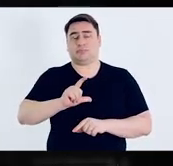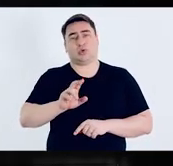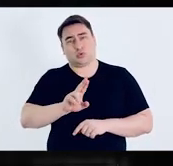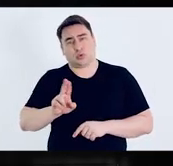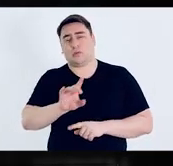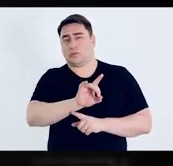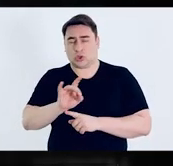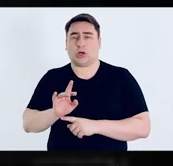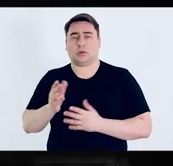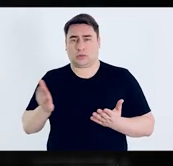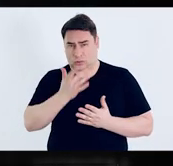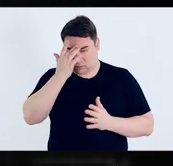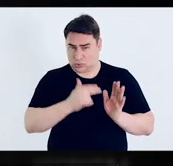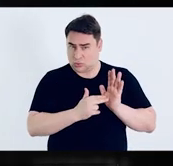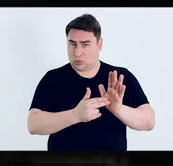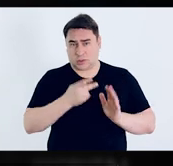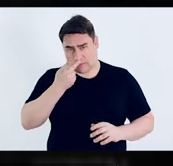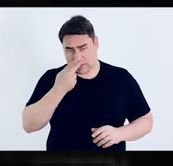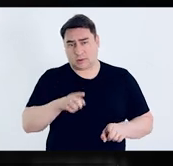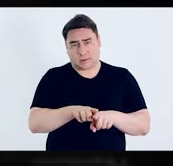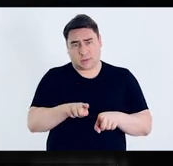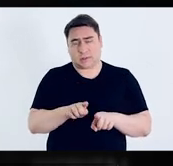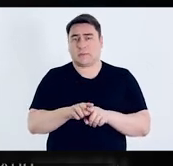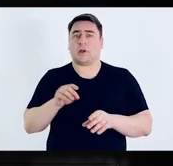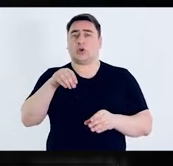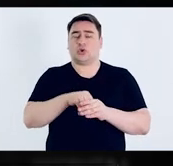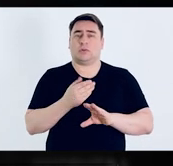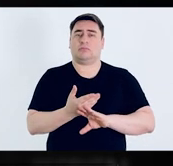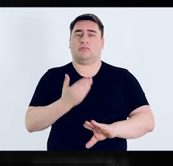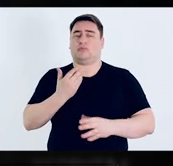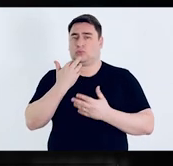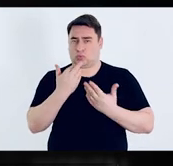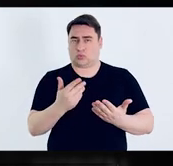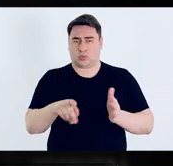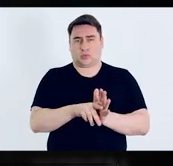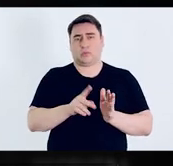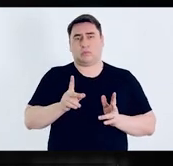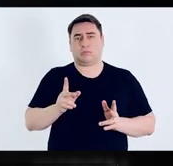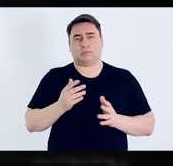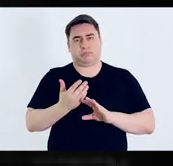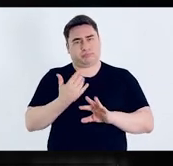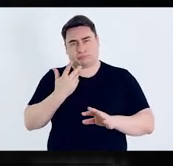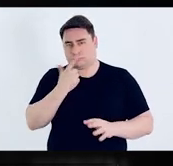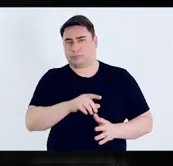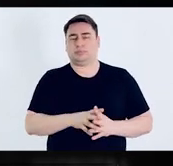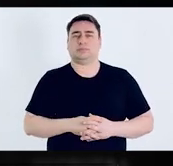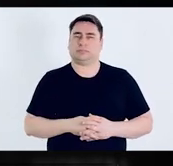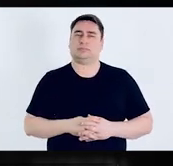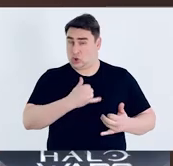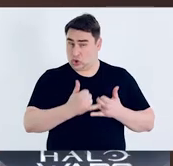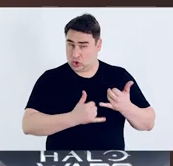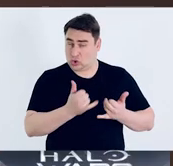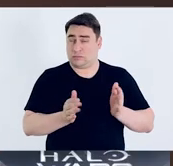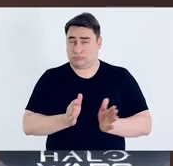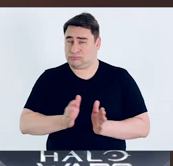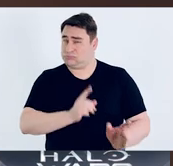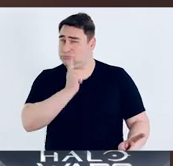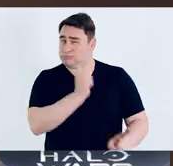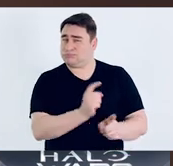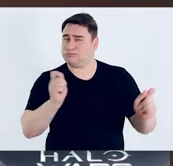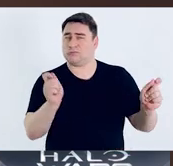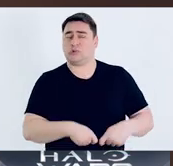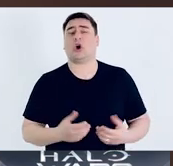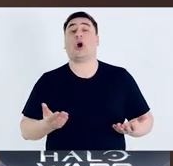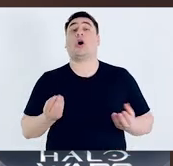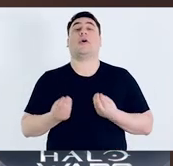tamanho das letras, mostrar o nome de cada um dos personagens que está falando e adicionar um fundo às letras para contraste. Encontre mais jogos